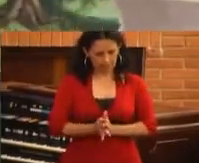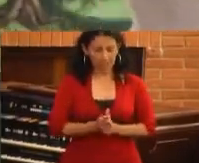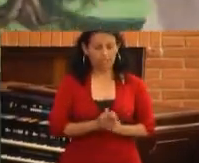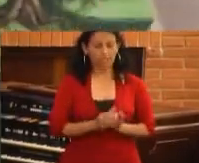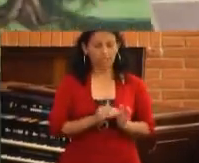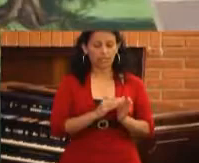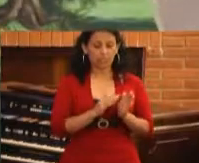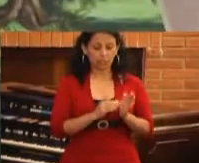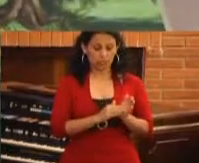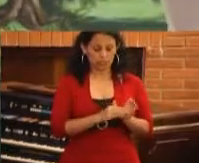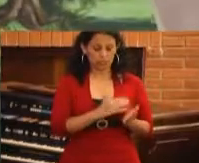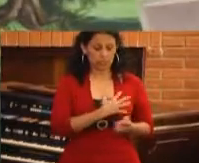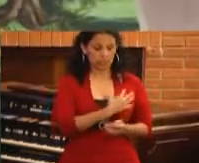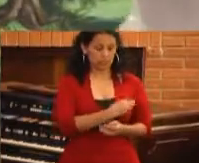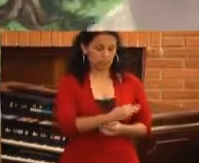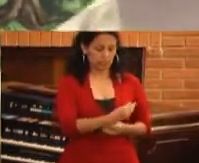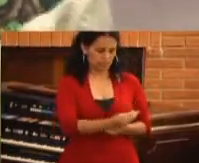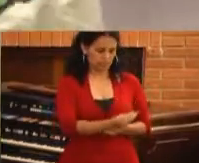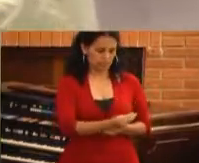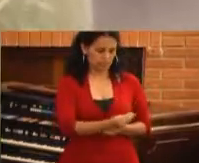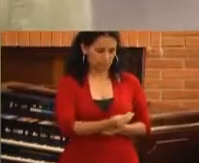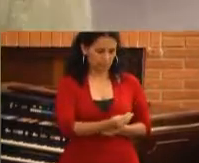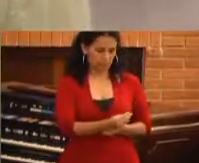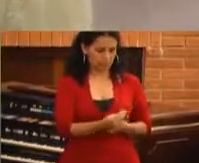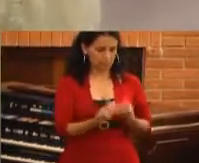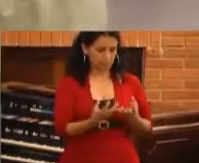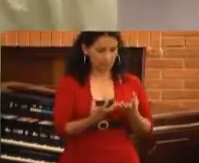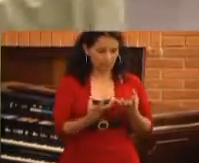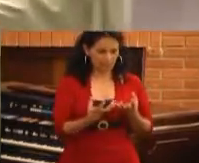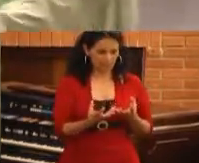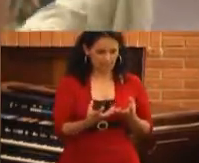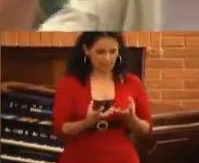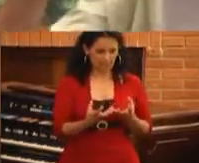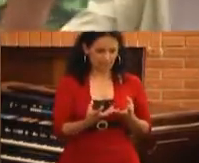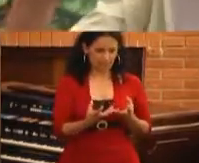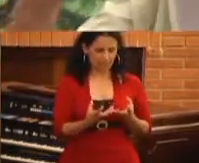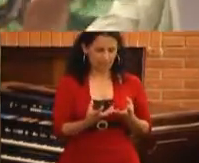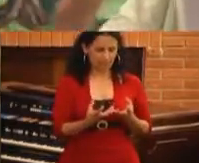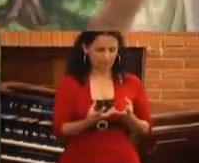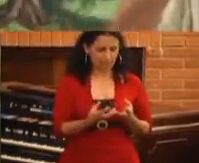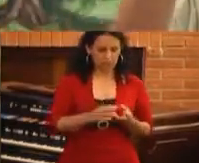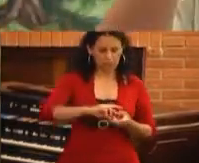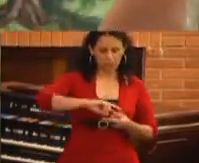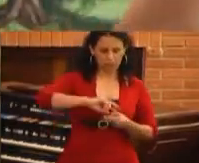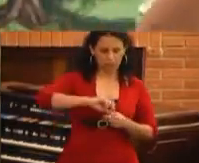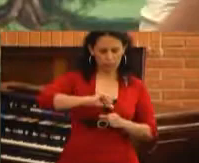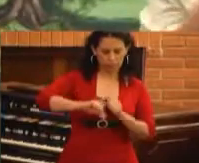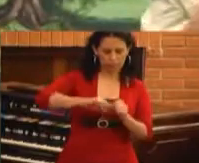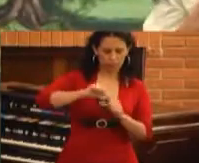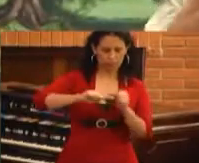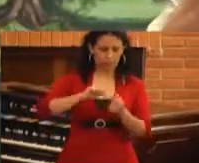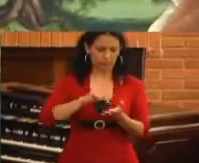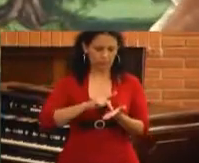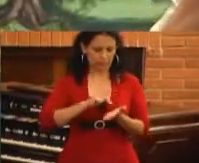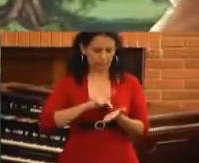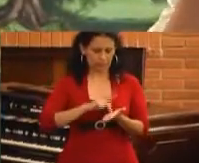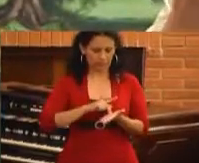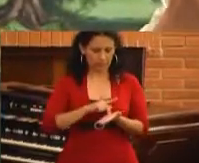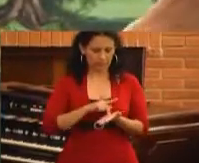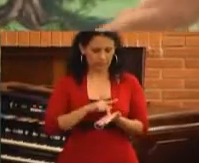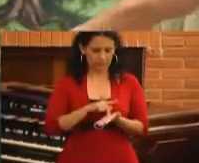Todas as gerações lutam para fundir a verdade numa unidade,